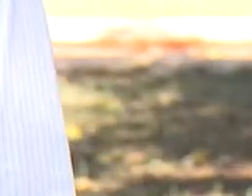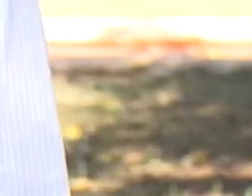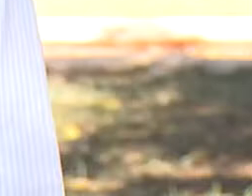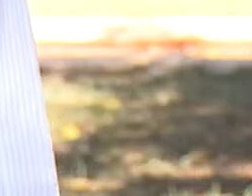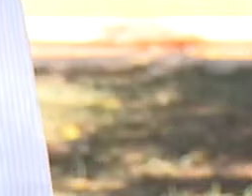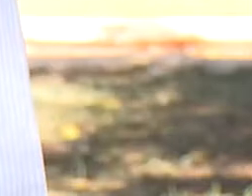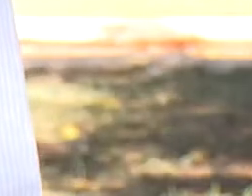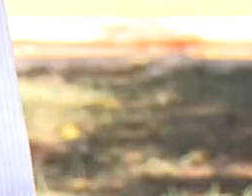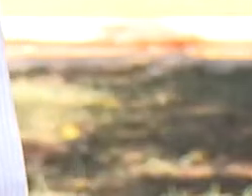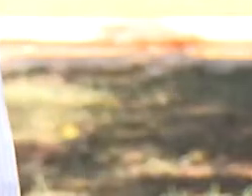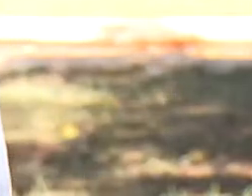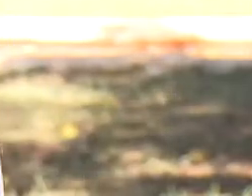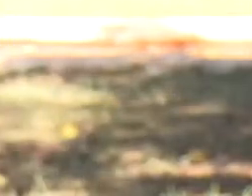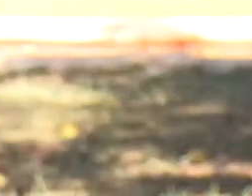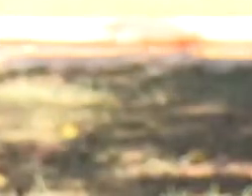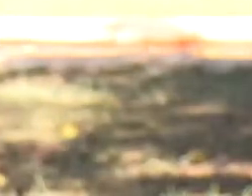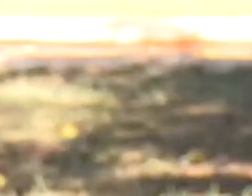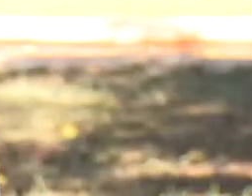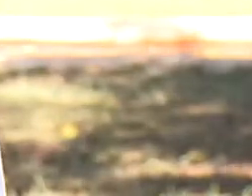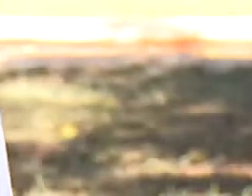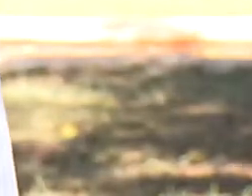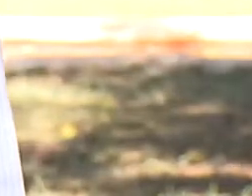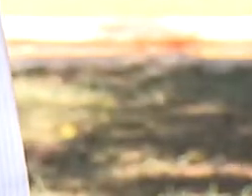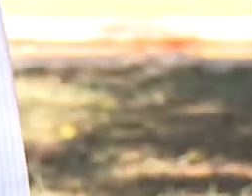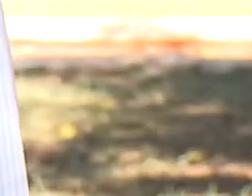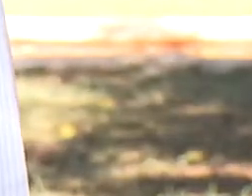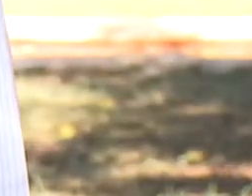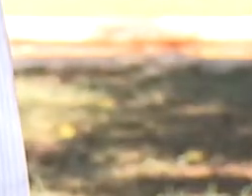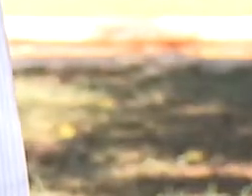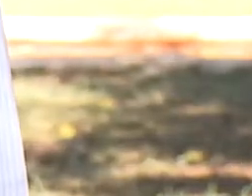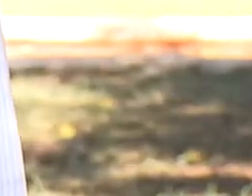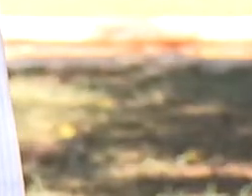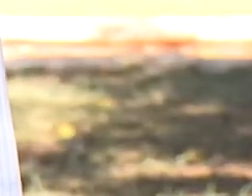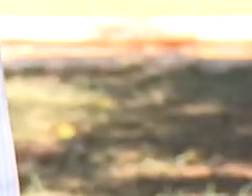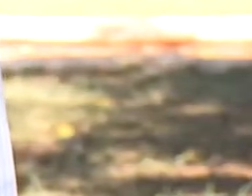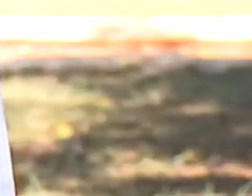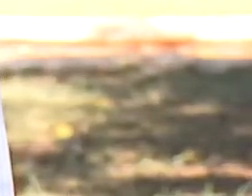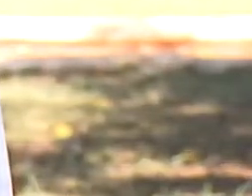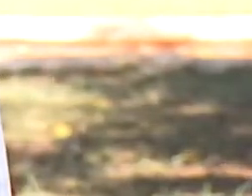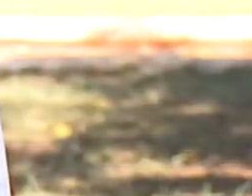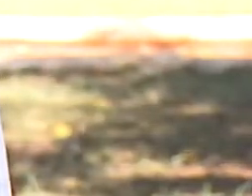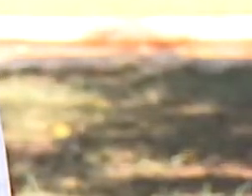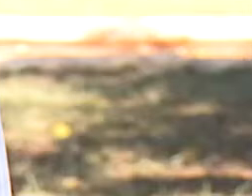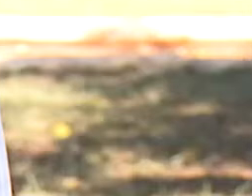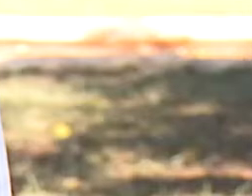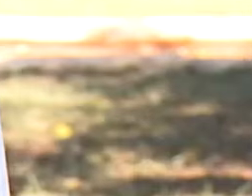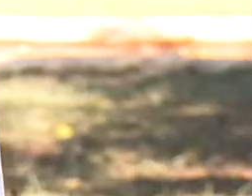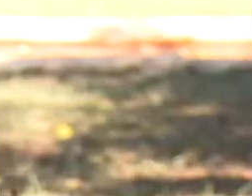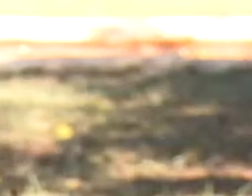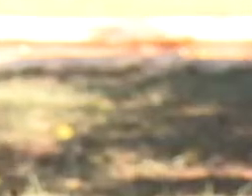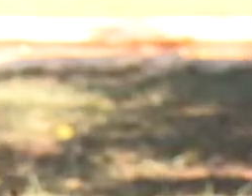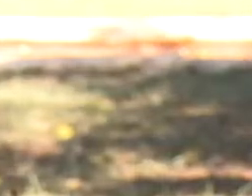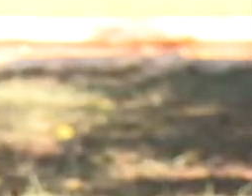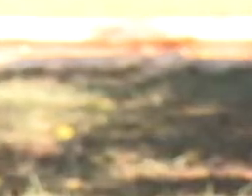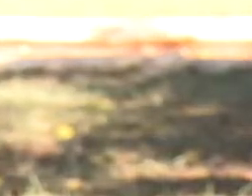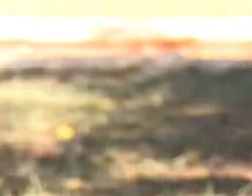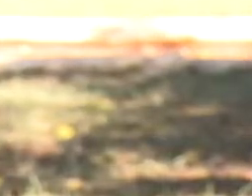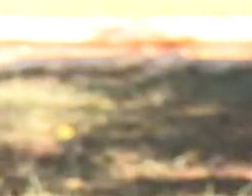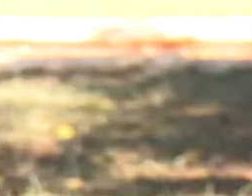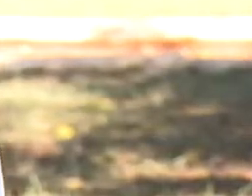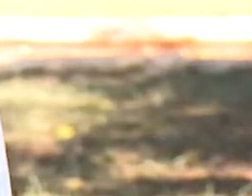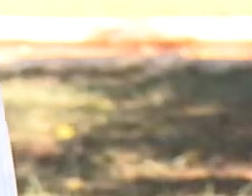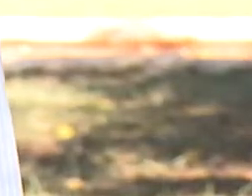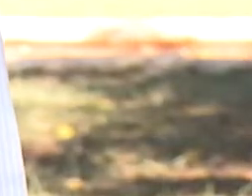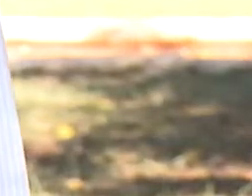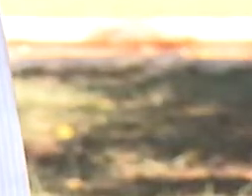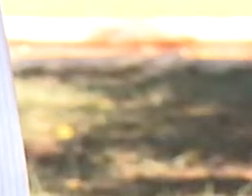Campinas, no mundo inteiro, mas aqui em Campinas também tem uma lei municipal. Eu vou chamar já o vereador Luiz Cirilo. Tem uma lei municipal